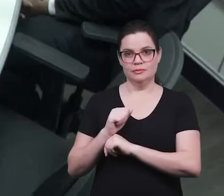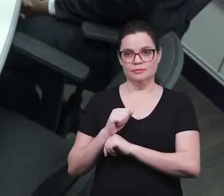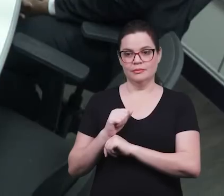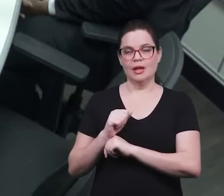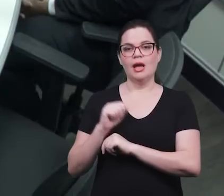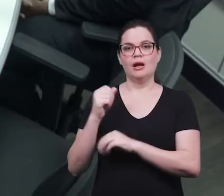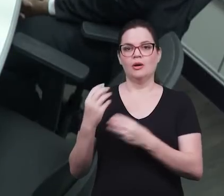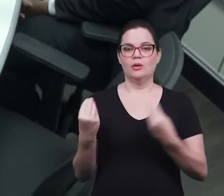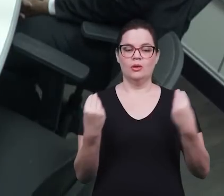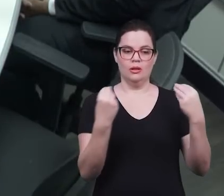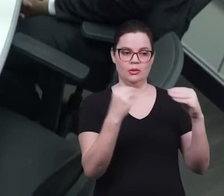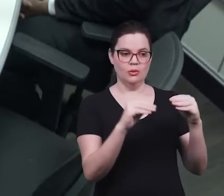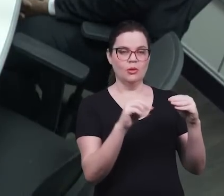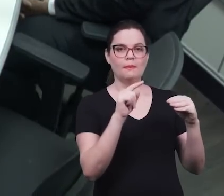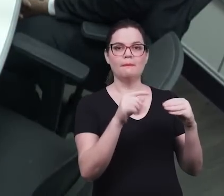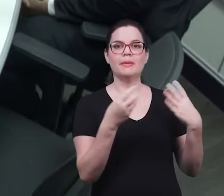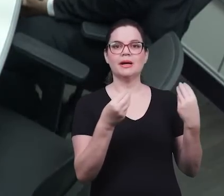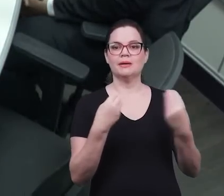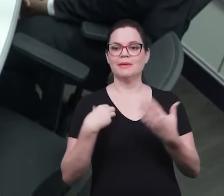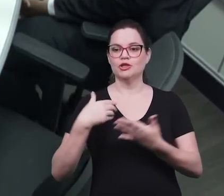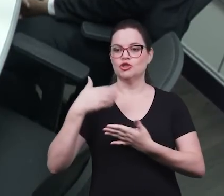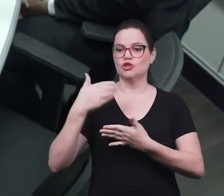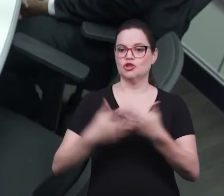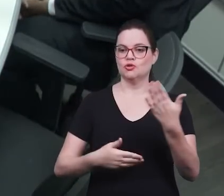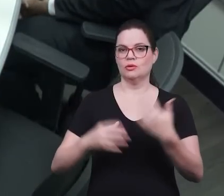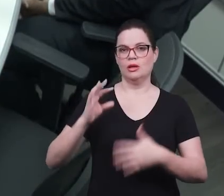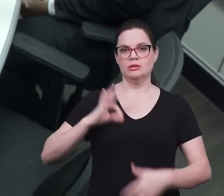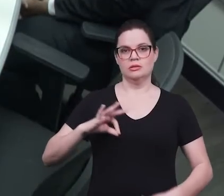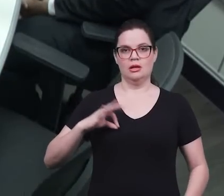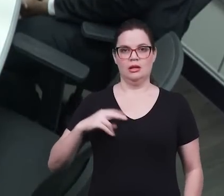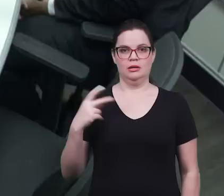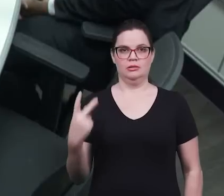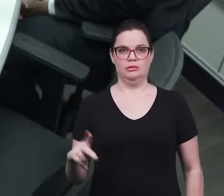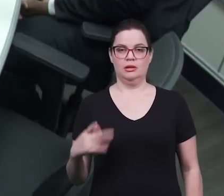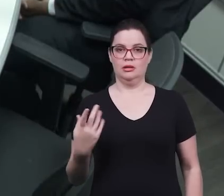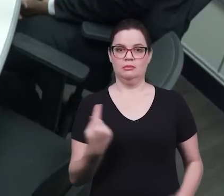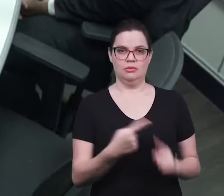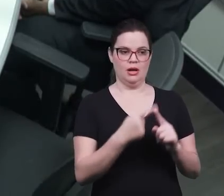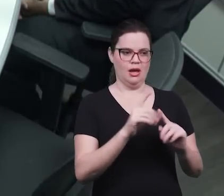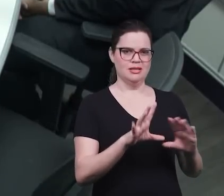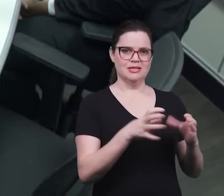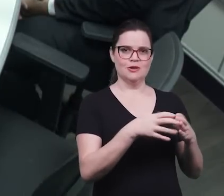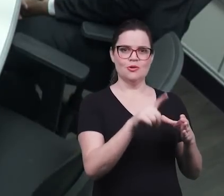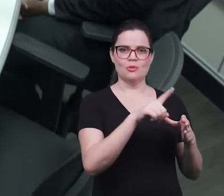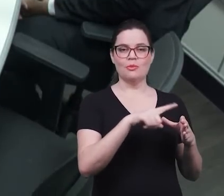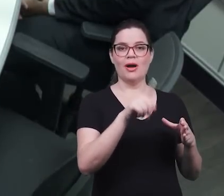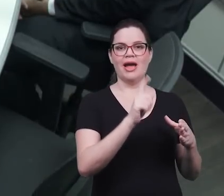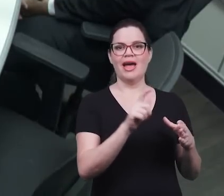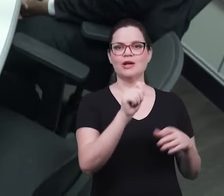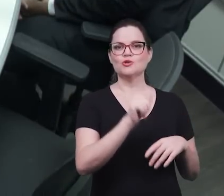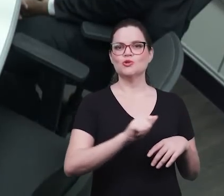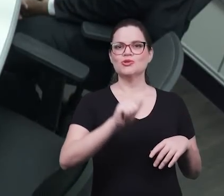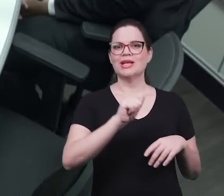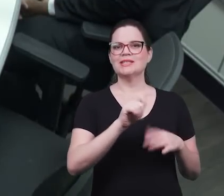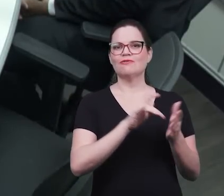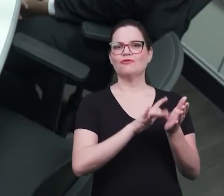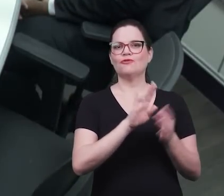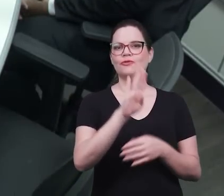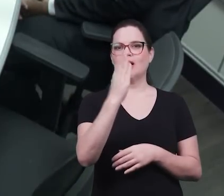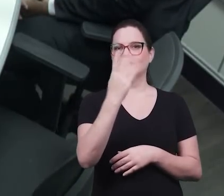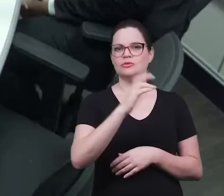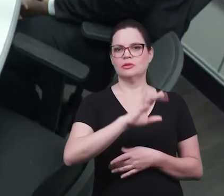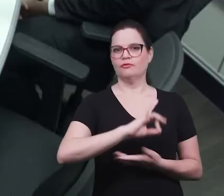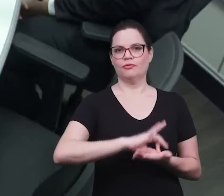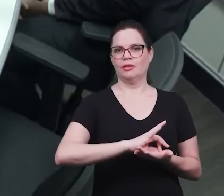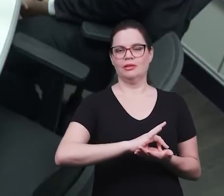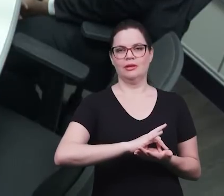uma associação, por exemplo, né, que você falou, fictícias, essas associações, e que a partir daí começou a